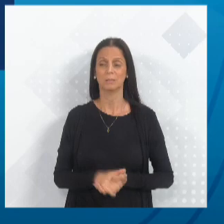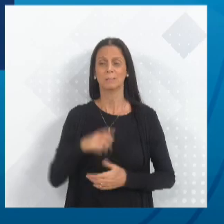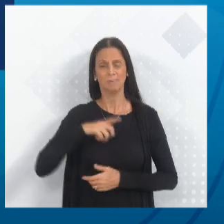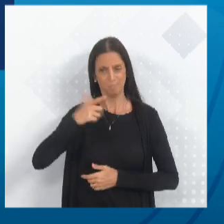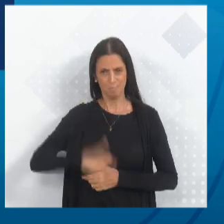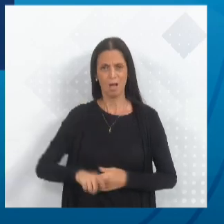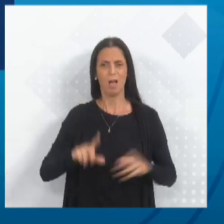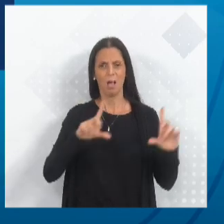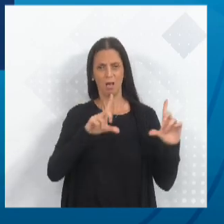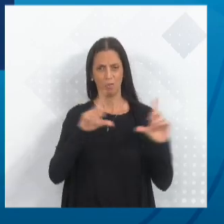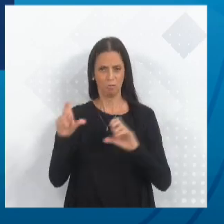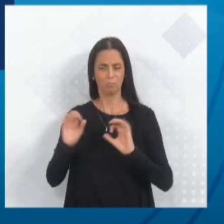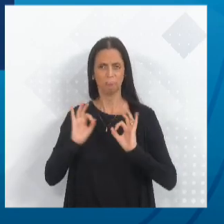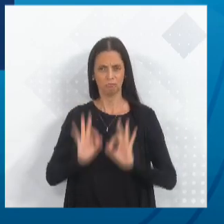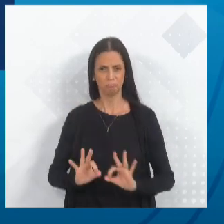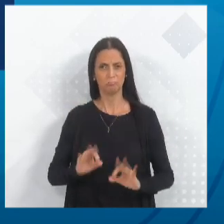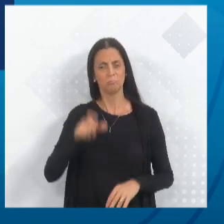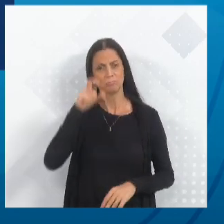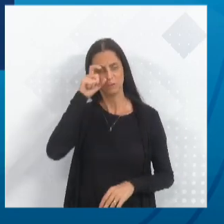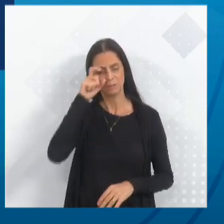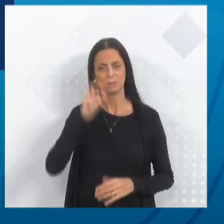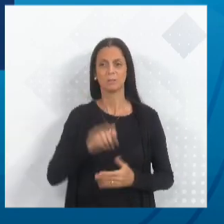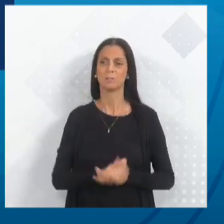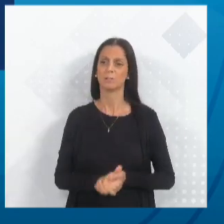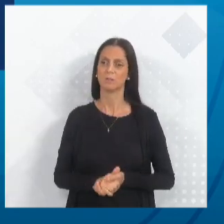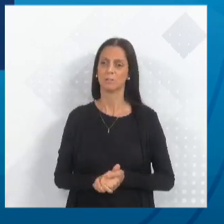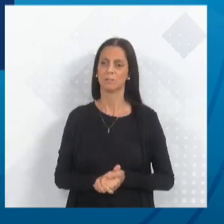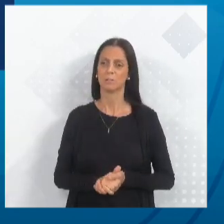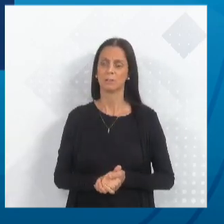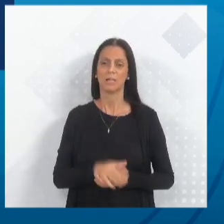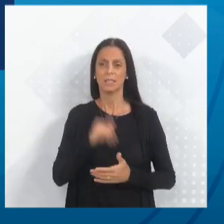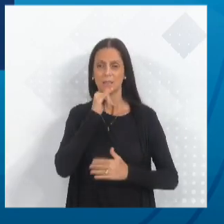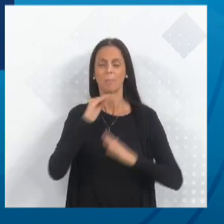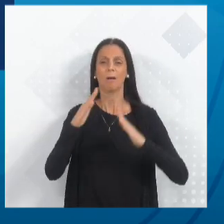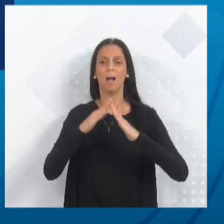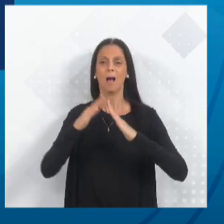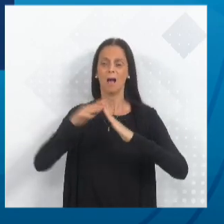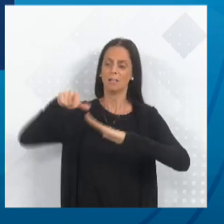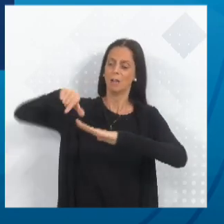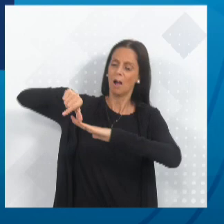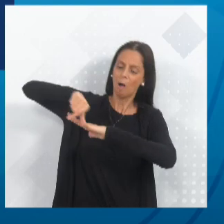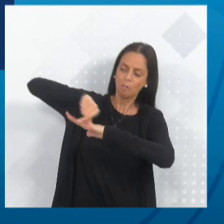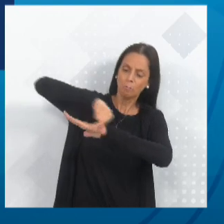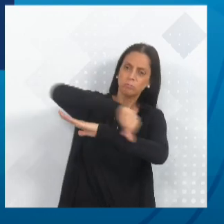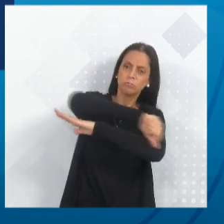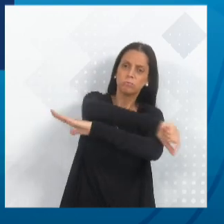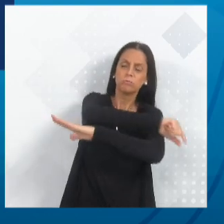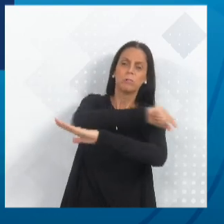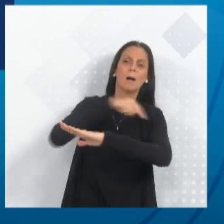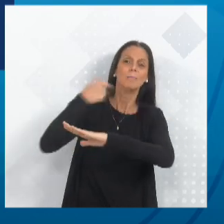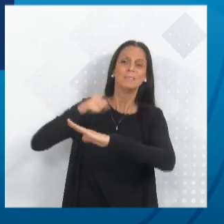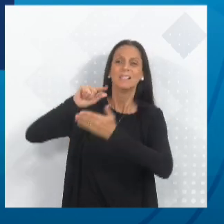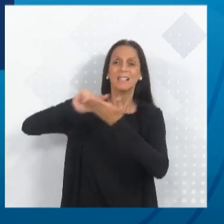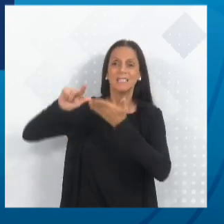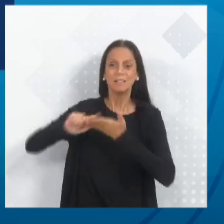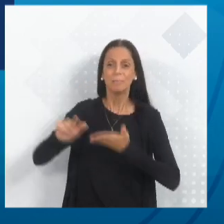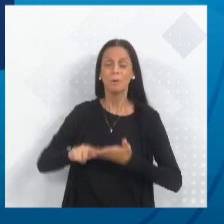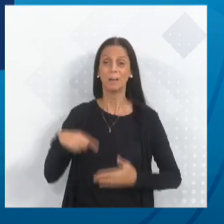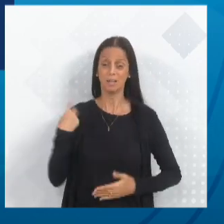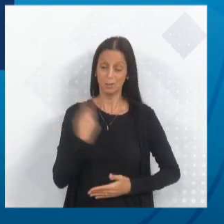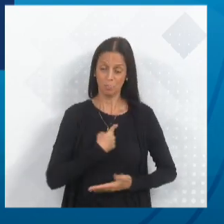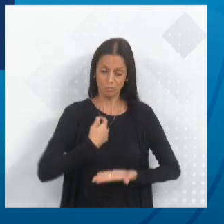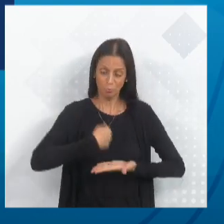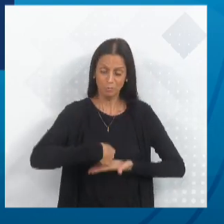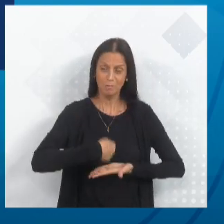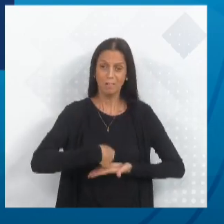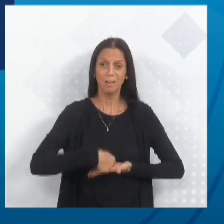ner e limpar calhas e canaletas Isso é uma é uma obrigação Nossa é um dever